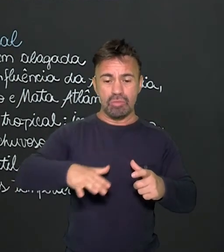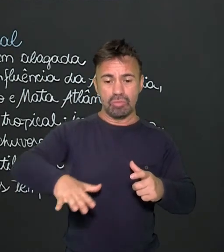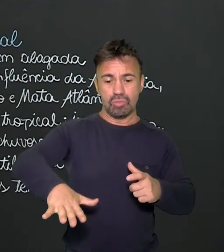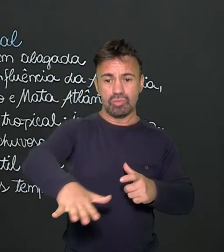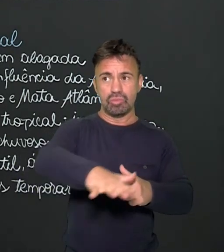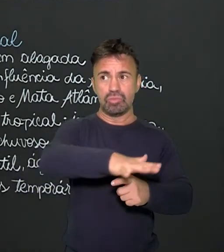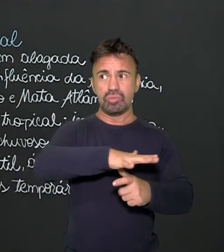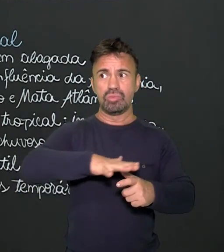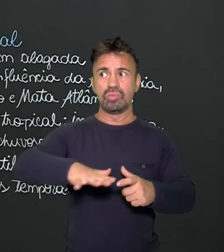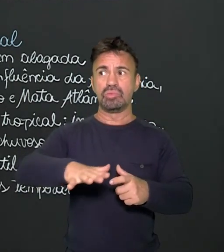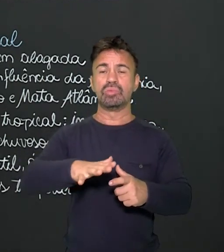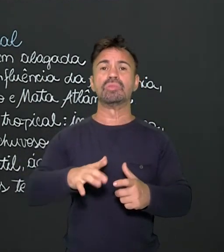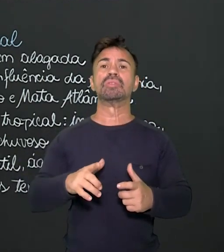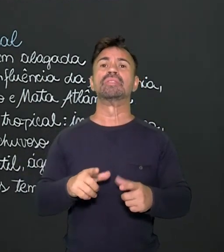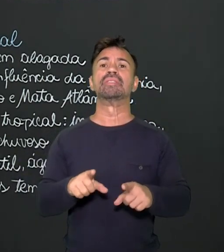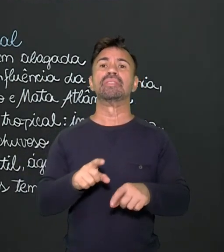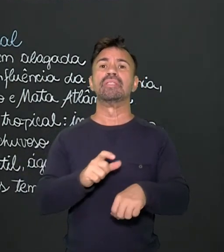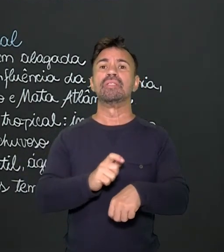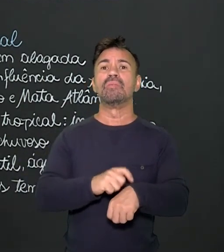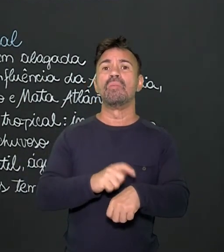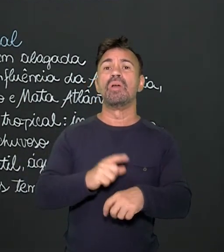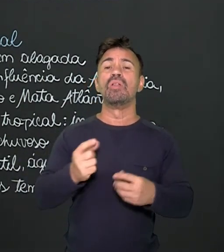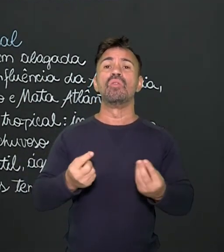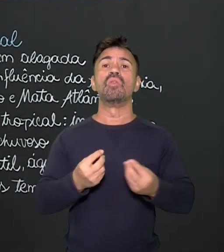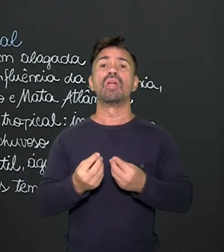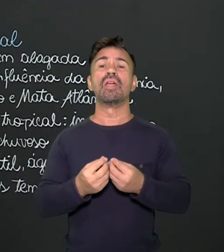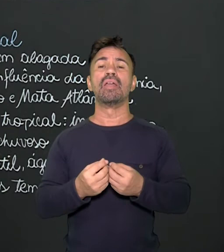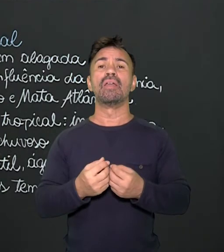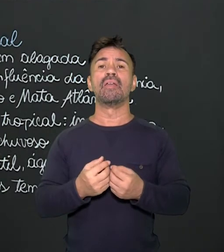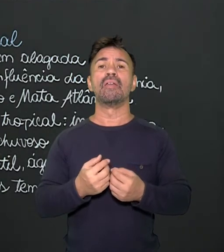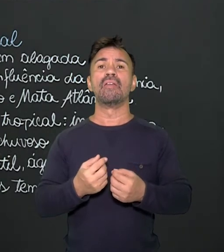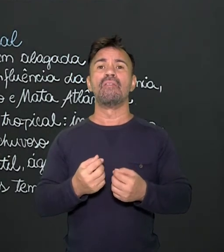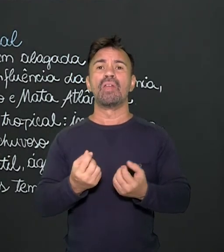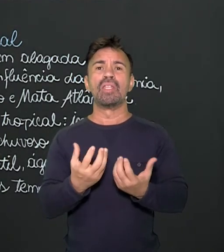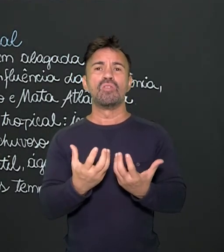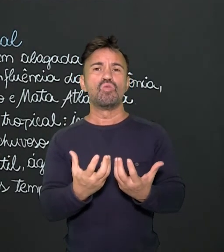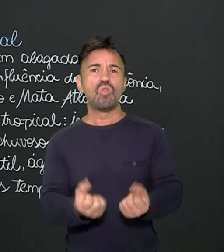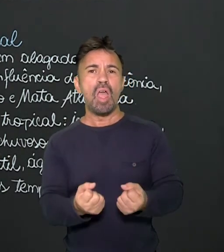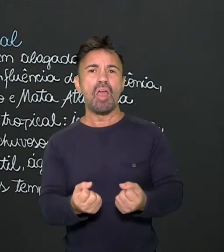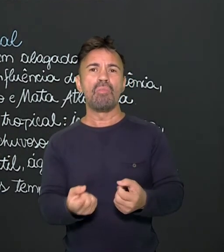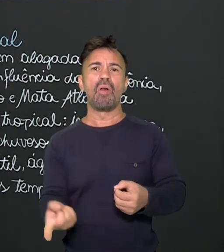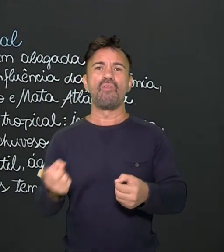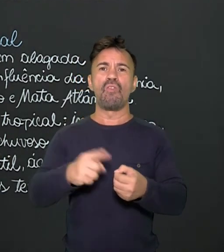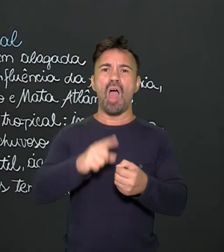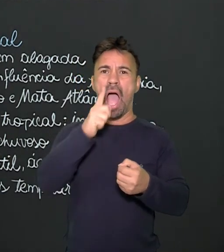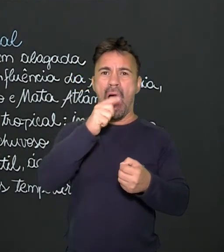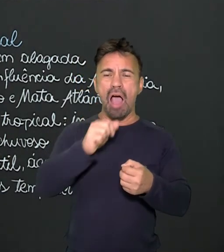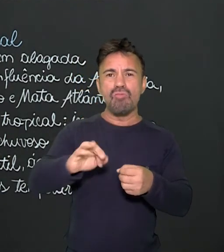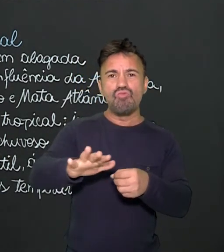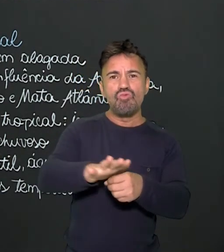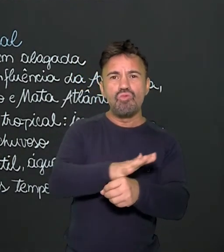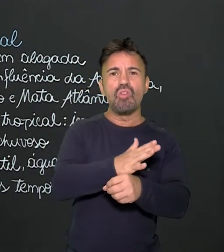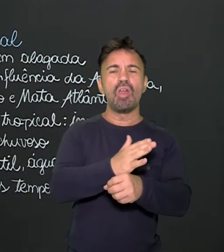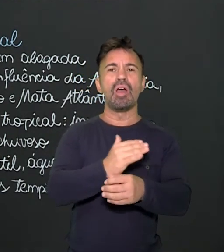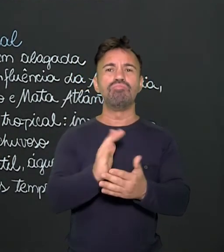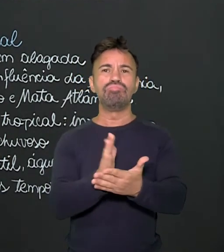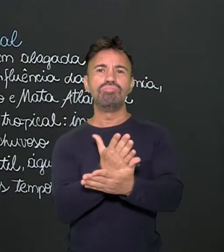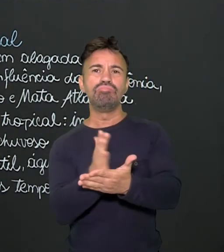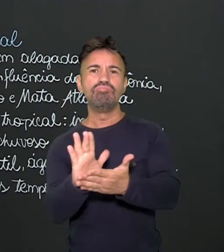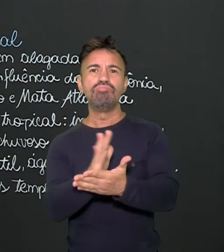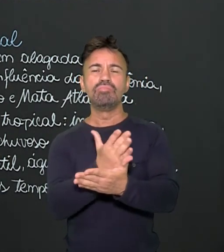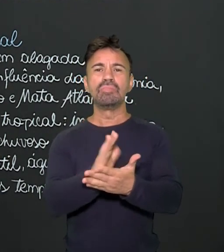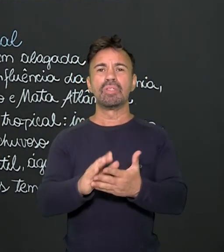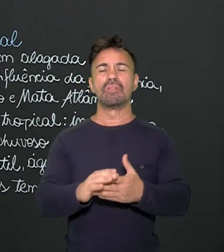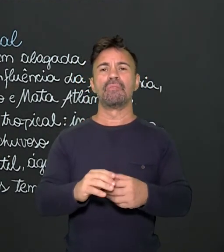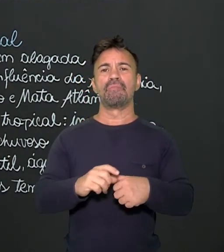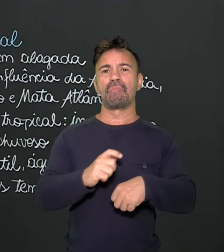há uma movimentação dessas águas, em alguns momentos há uma volta, esses lagos secam, esses lagos voltam, então há a formação de alguns